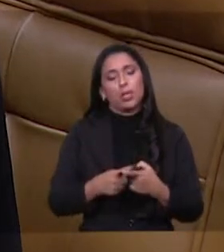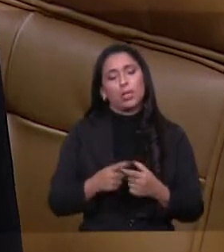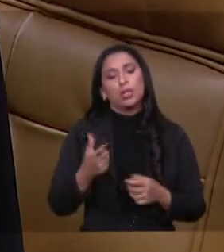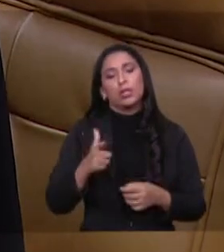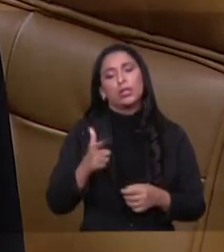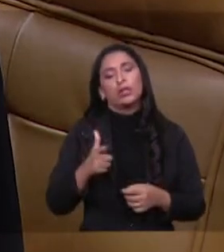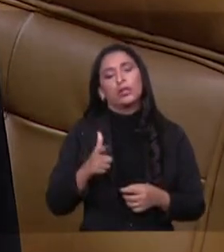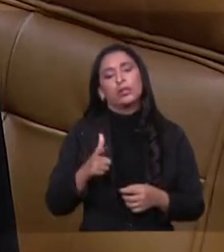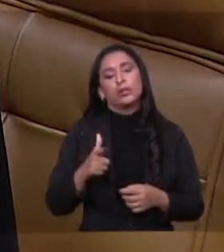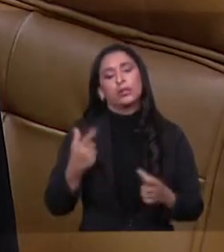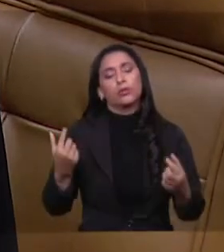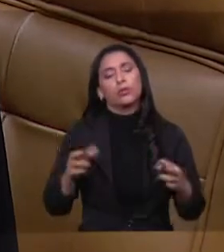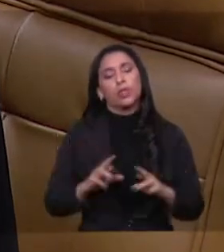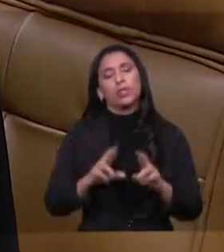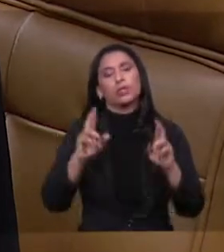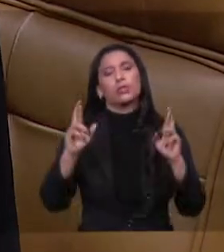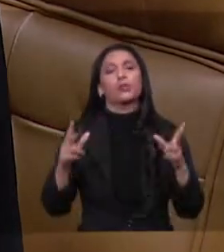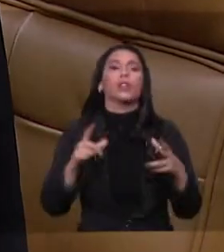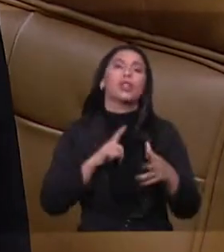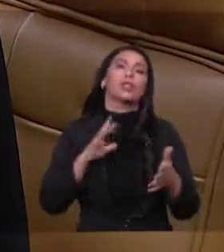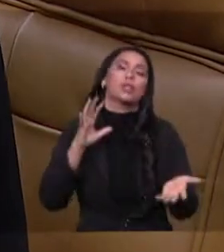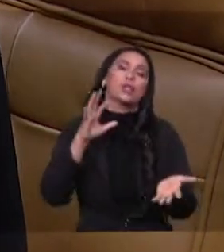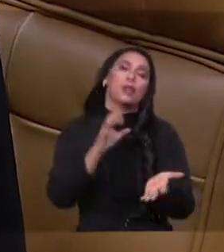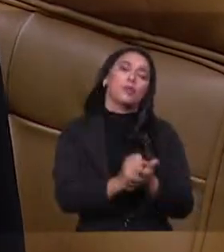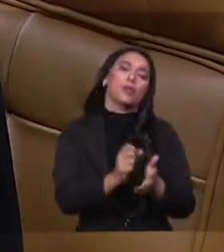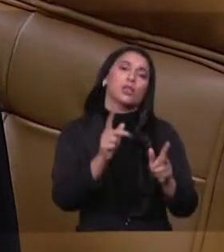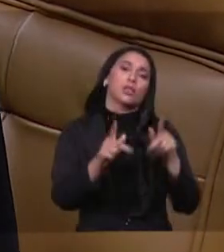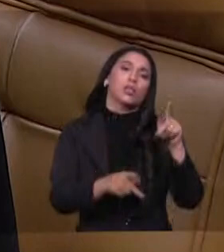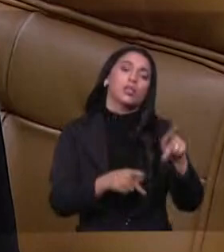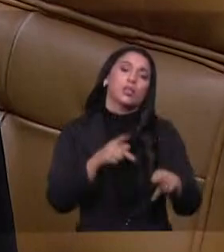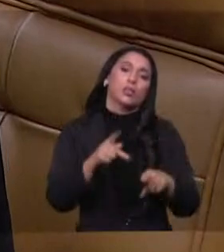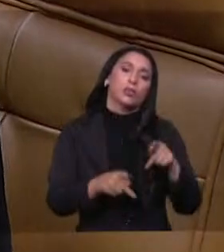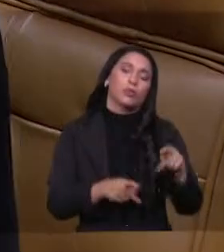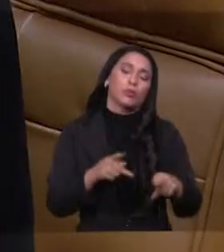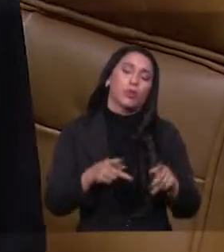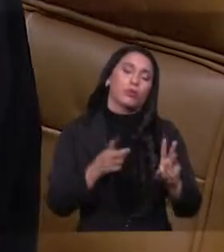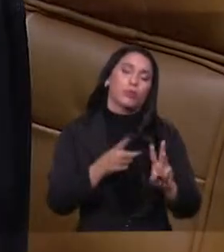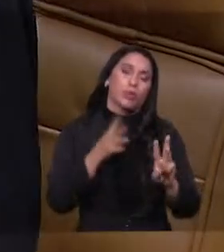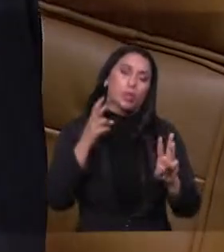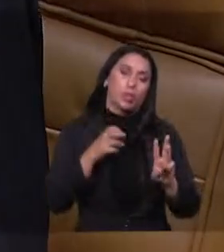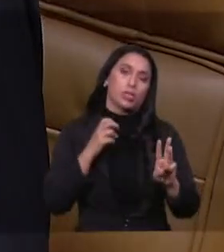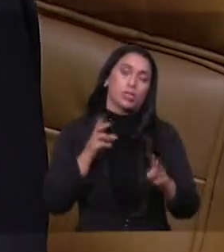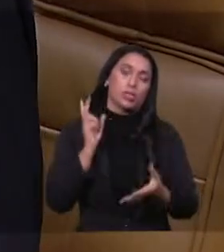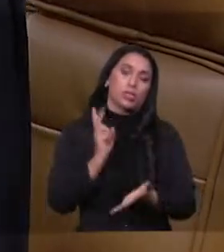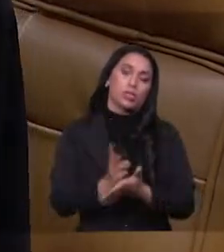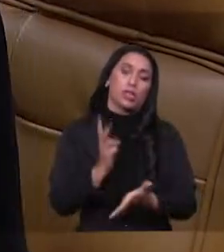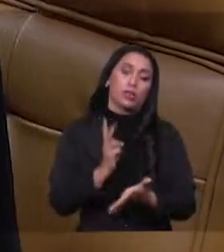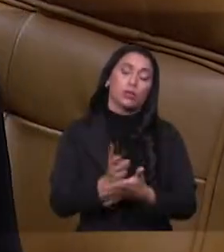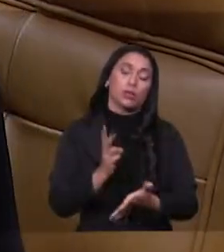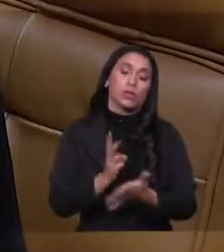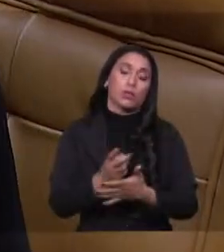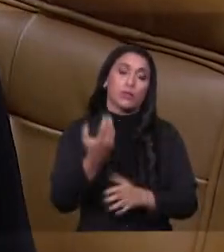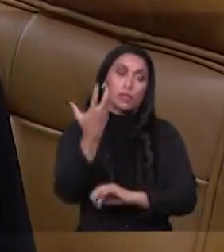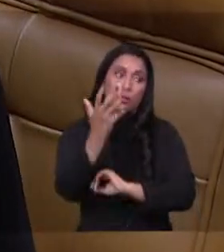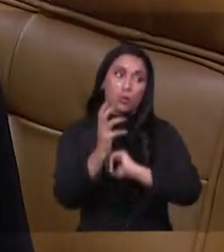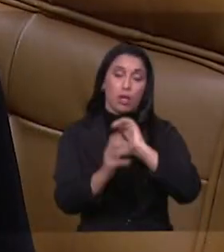existir qualquer antagonismo entre a posse de terras pelos indígenas e a conservação